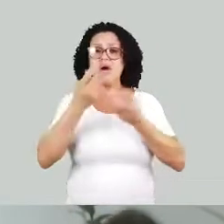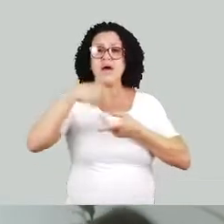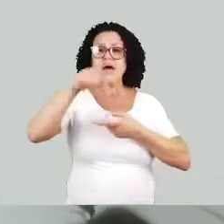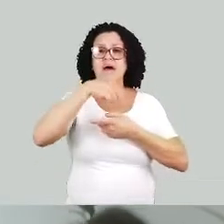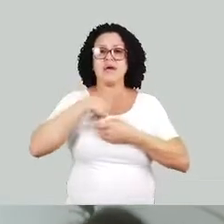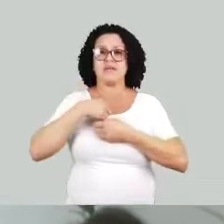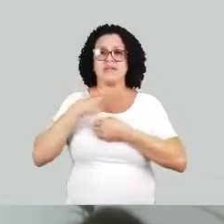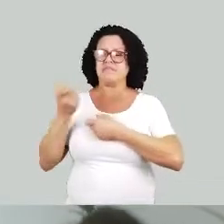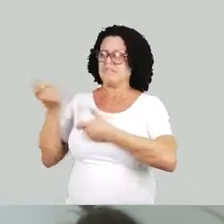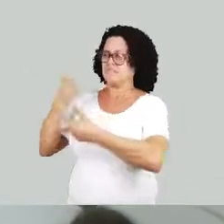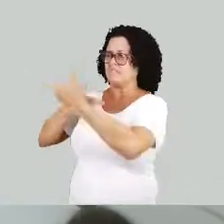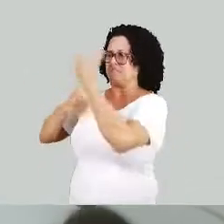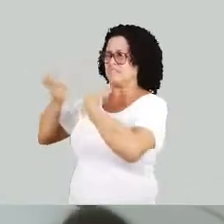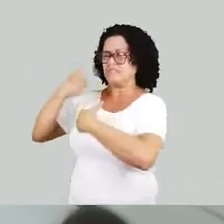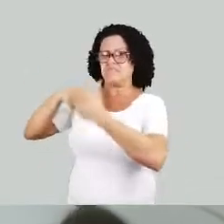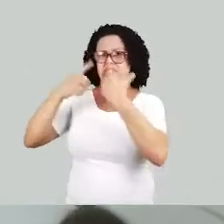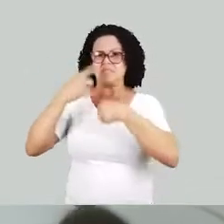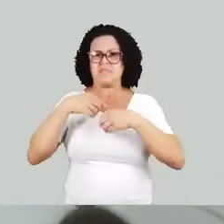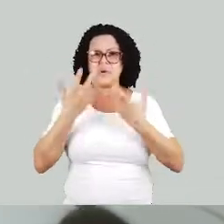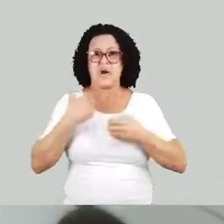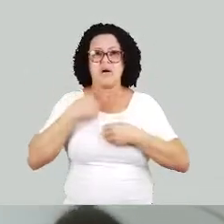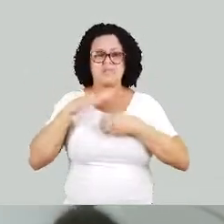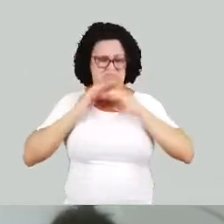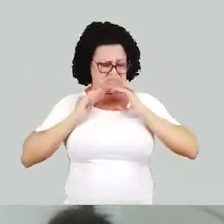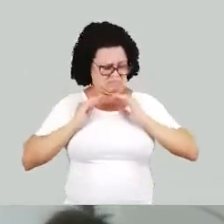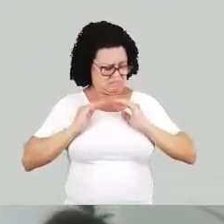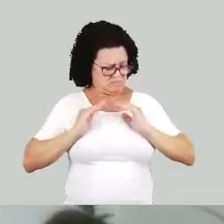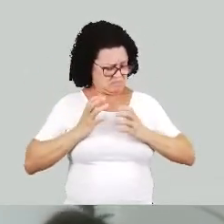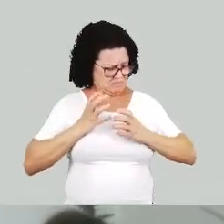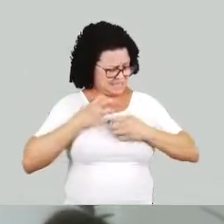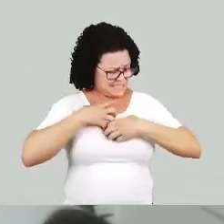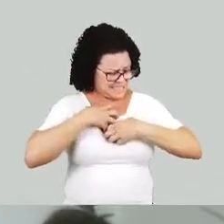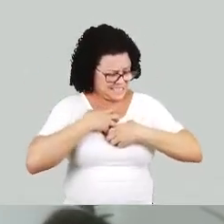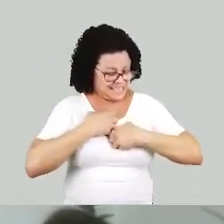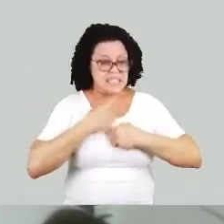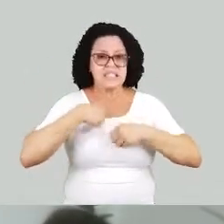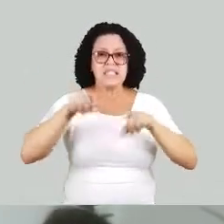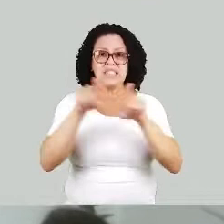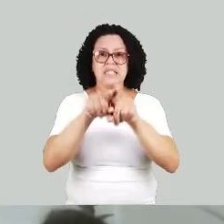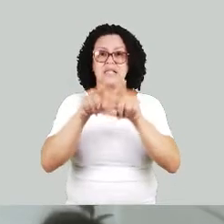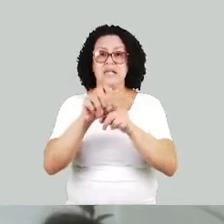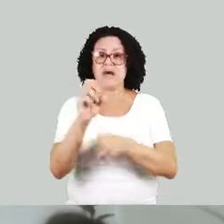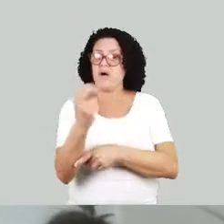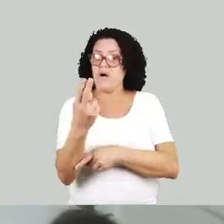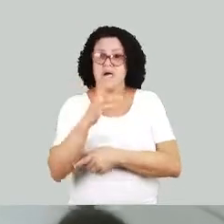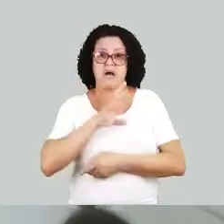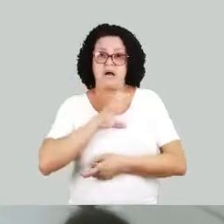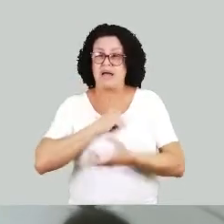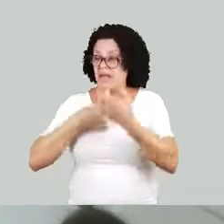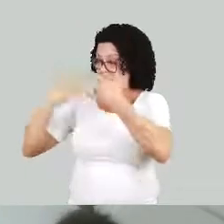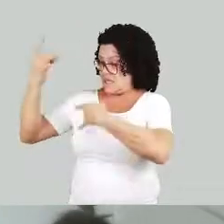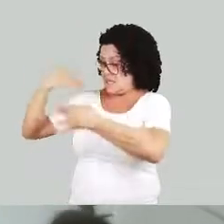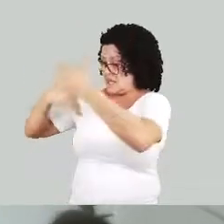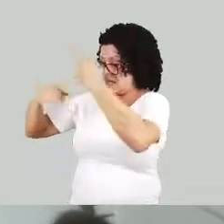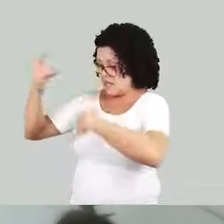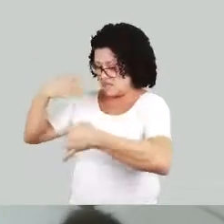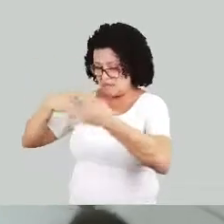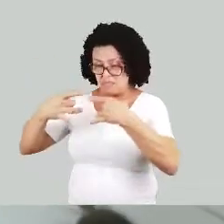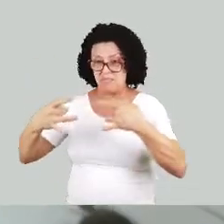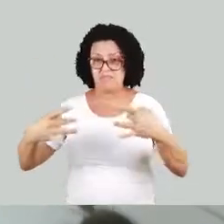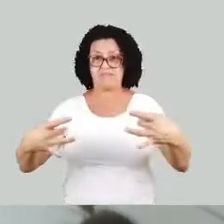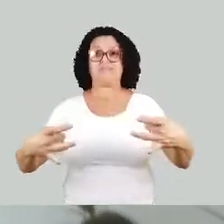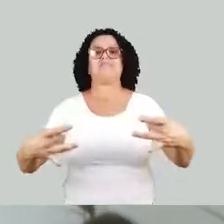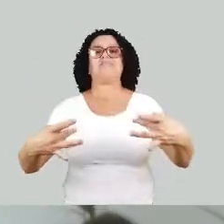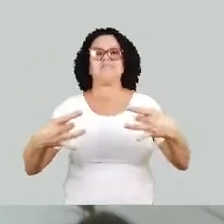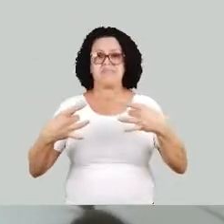uma ofensa, de uma decepção, um sentimento de traição, ou de um abandono, né?